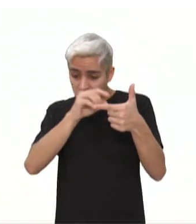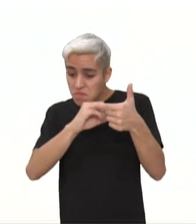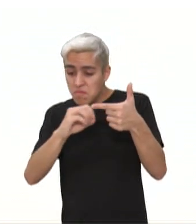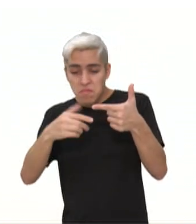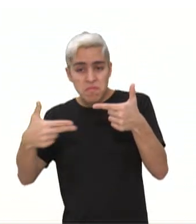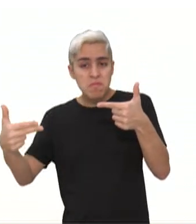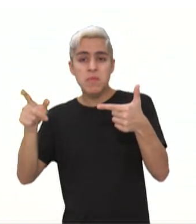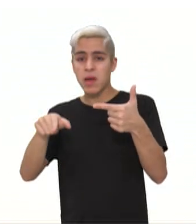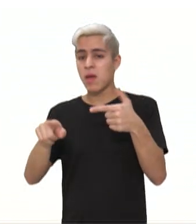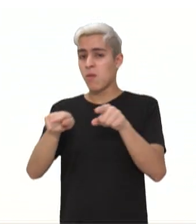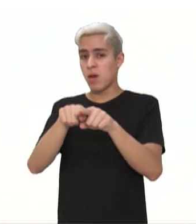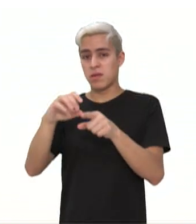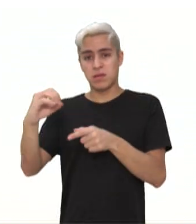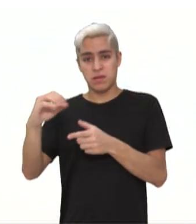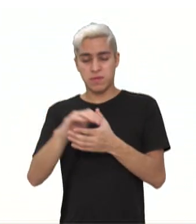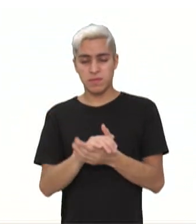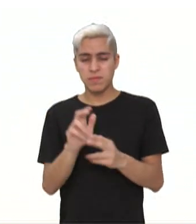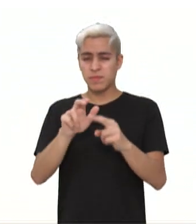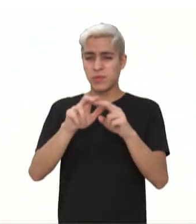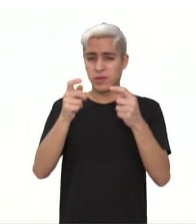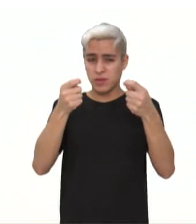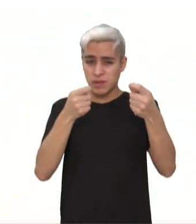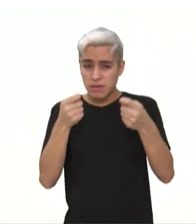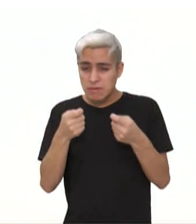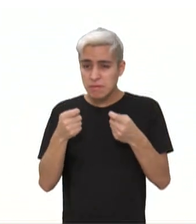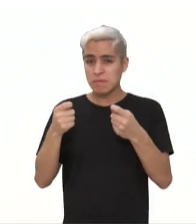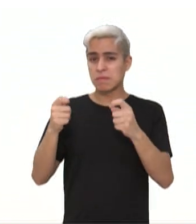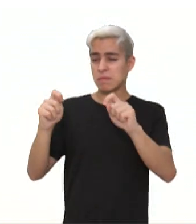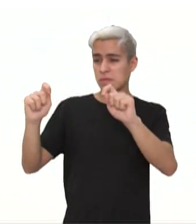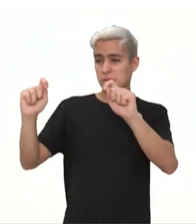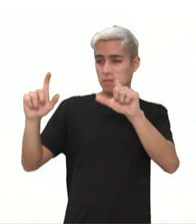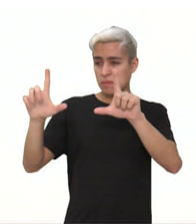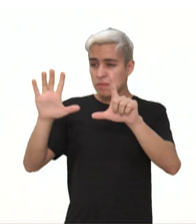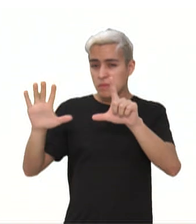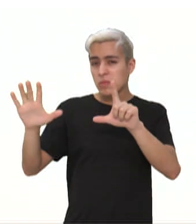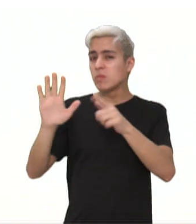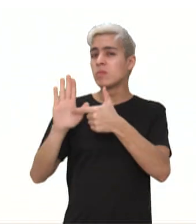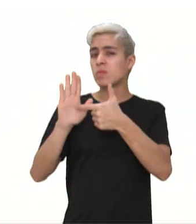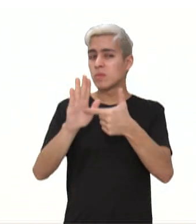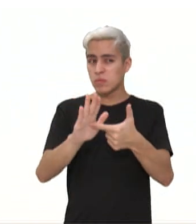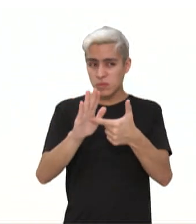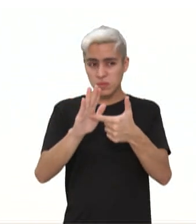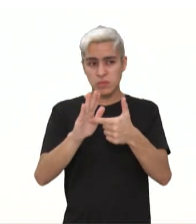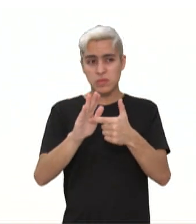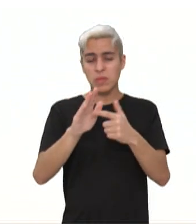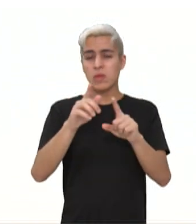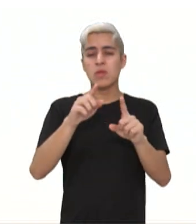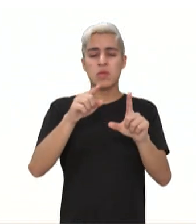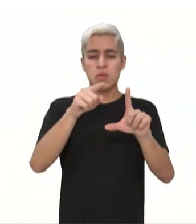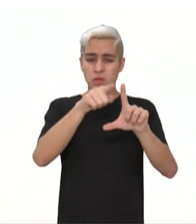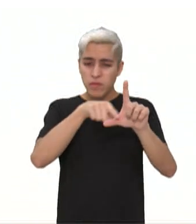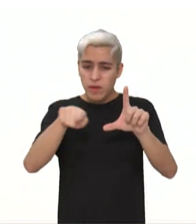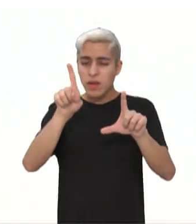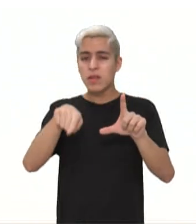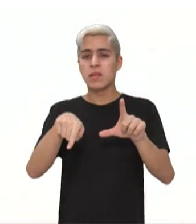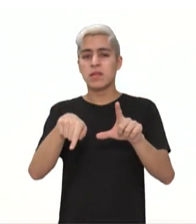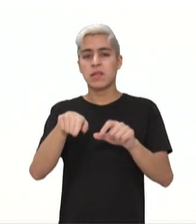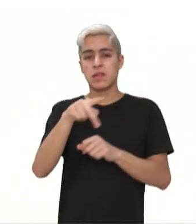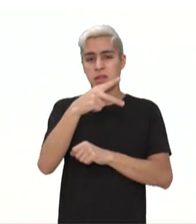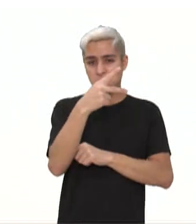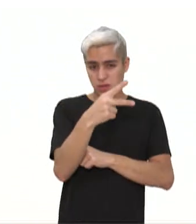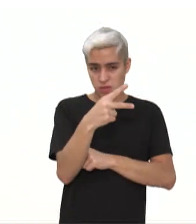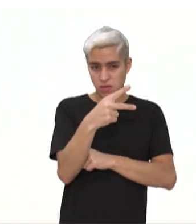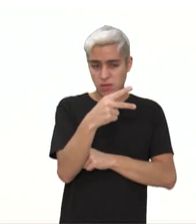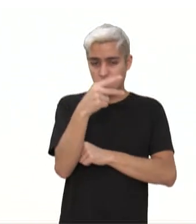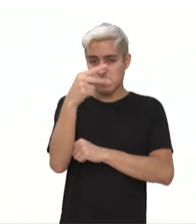0. Portanto, as coordenadas na tela, as coordenadas do vértice são 2